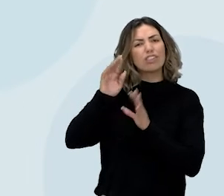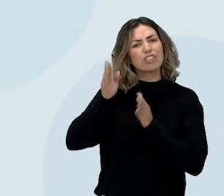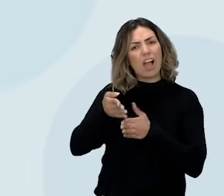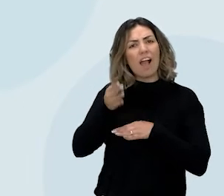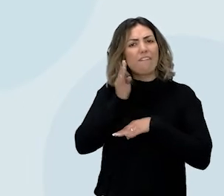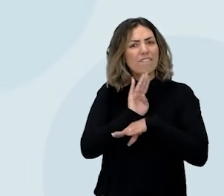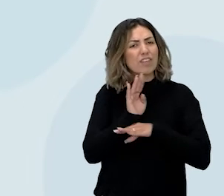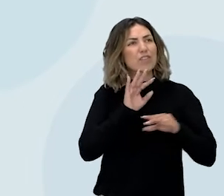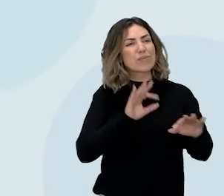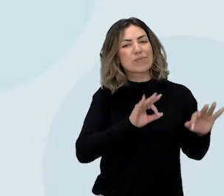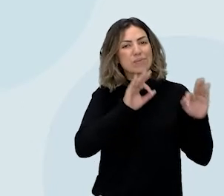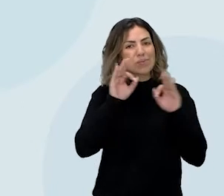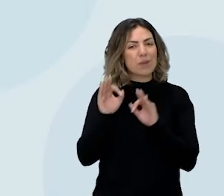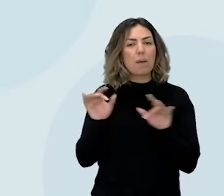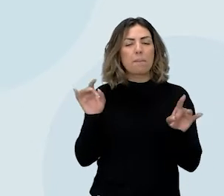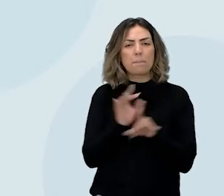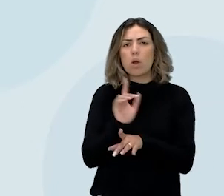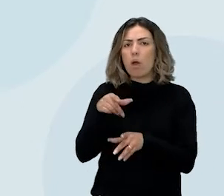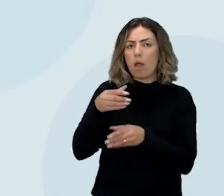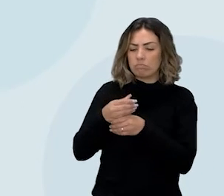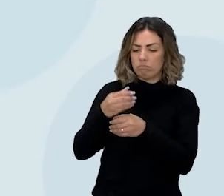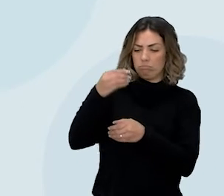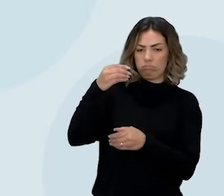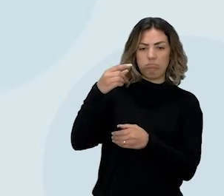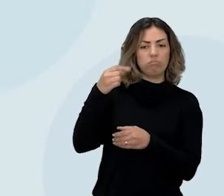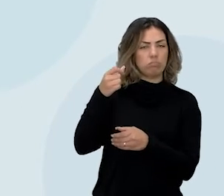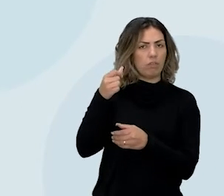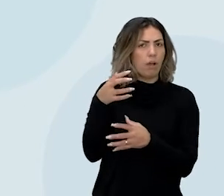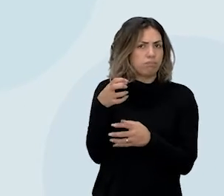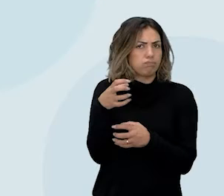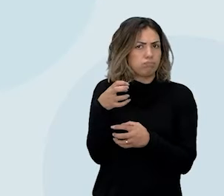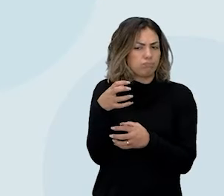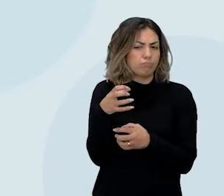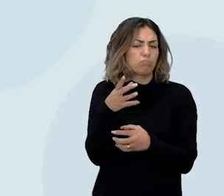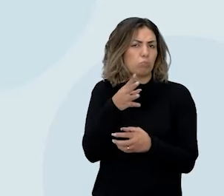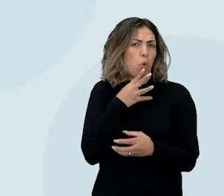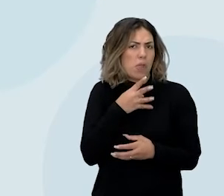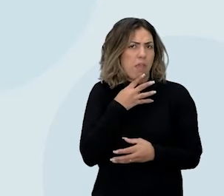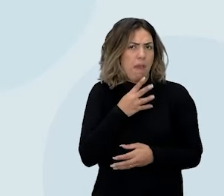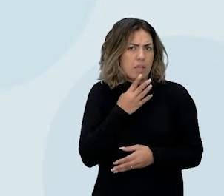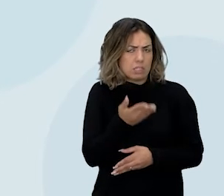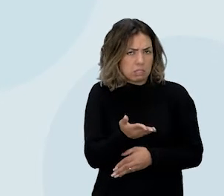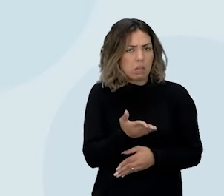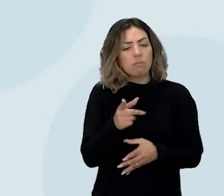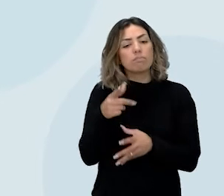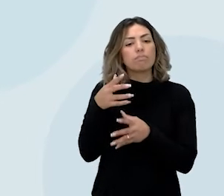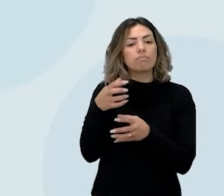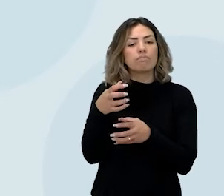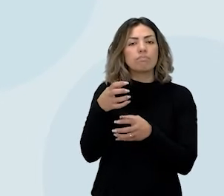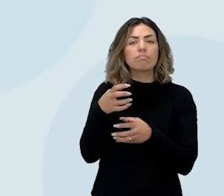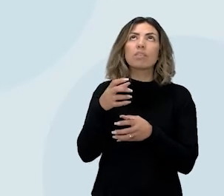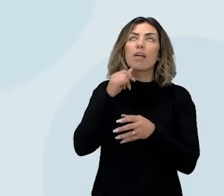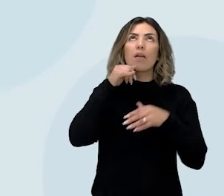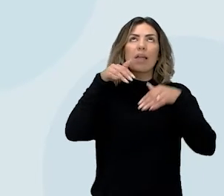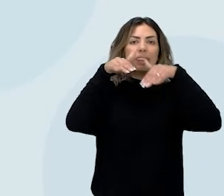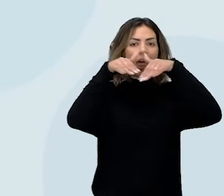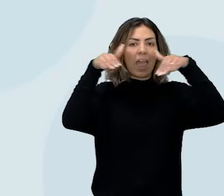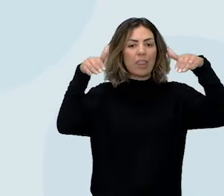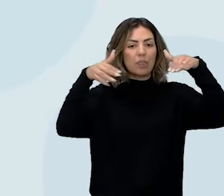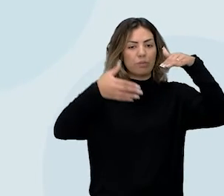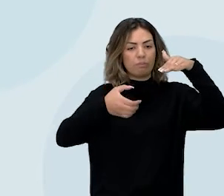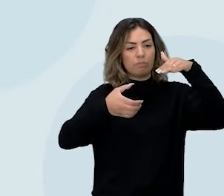referência, que é uma garrafa PET, né, dessa que tem aí, a gente já conhece, e colocada aí num teto, né?